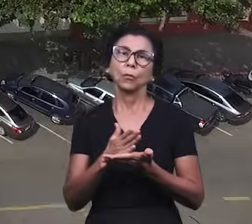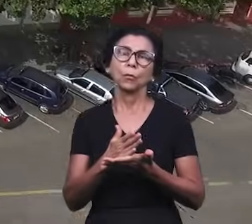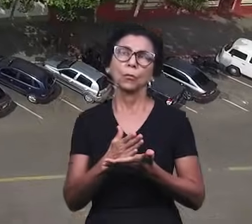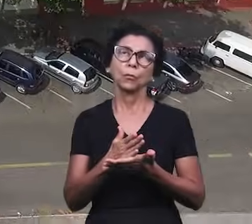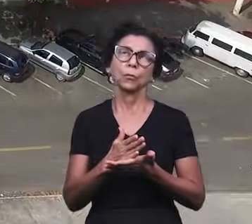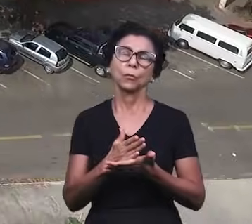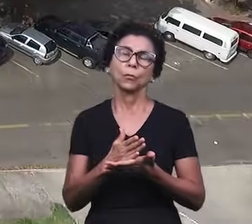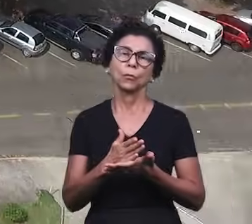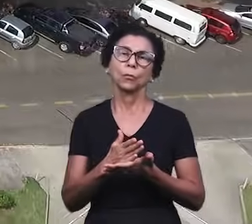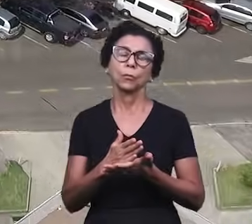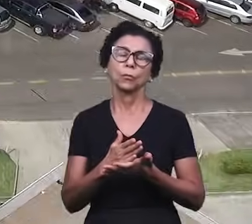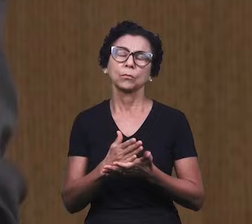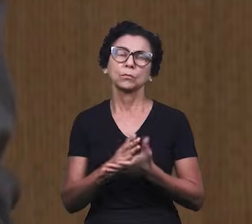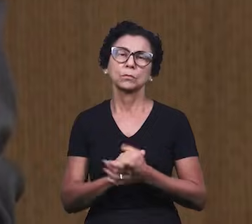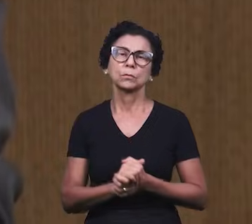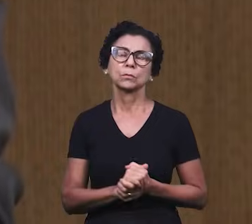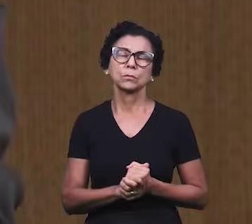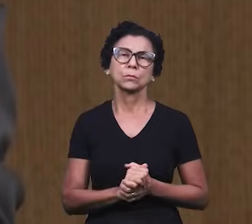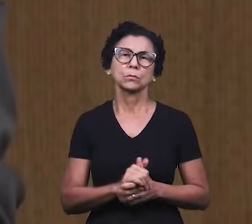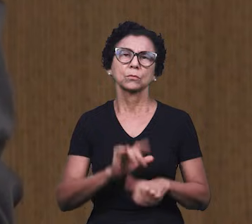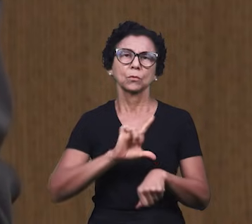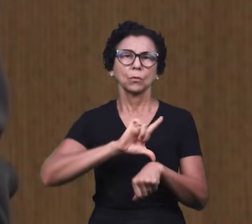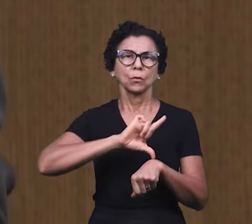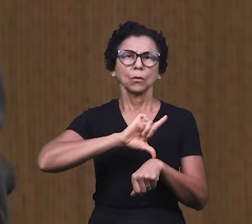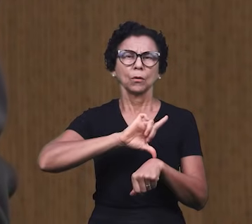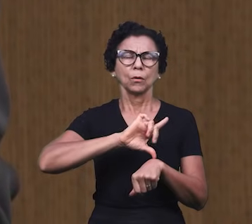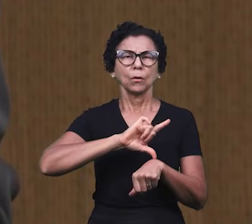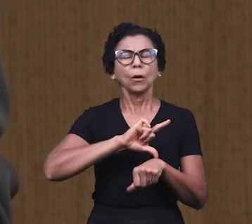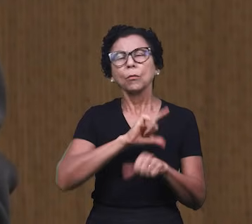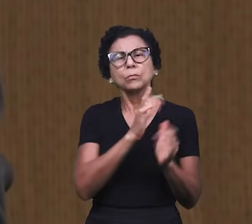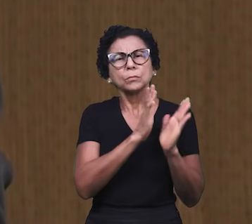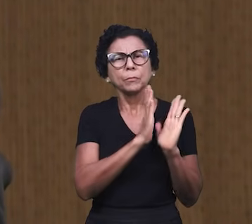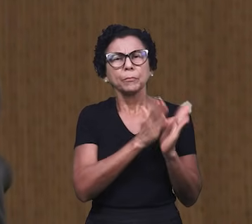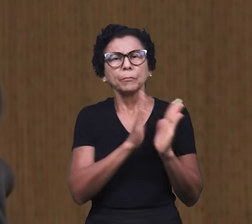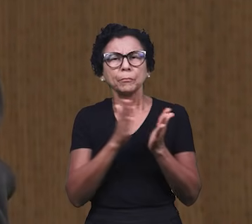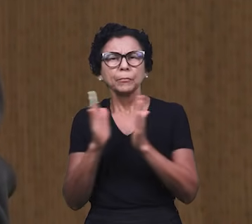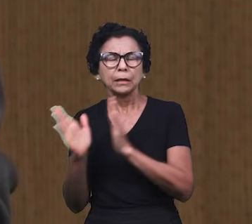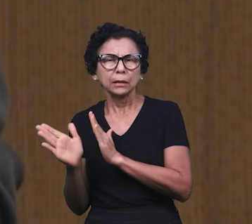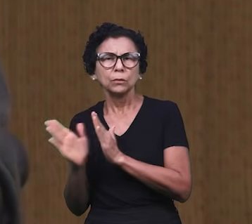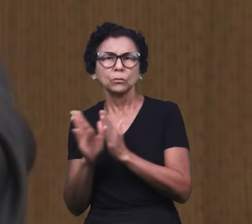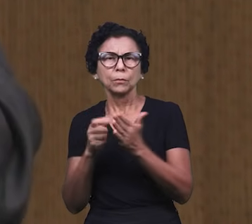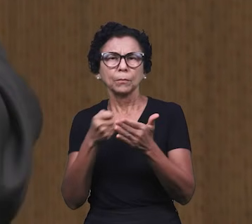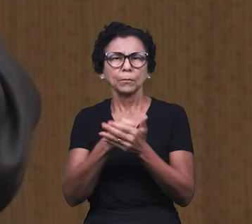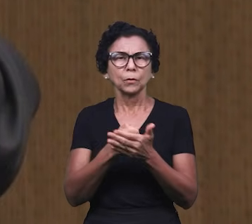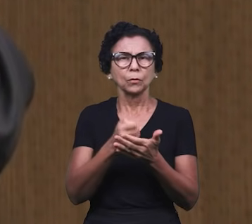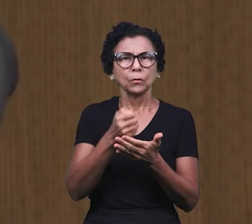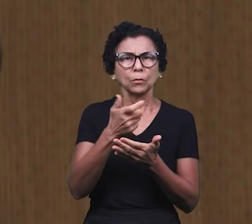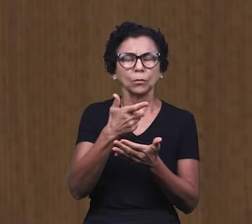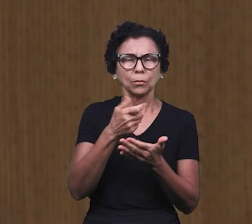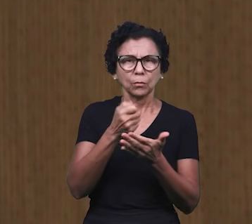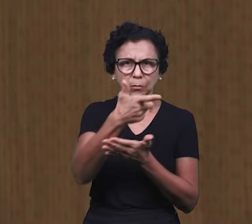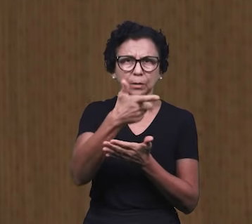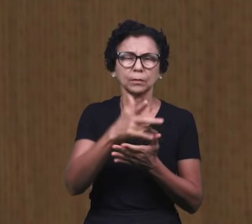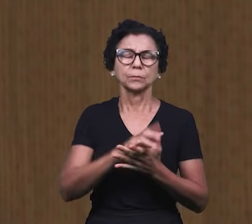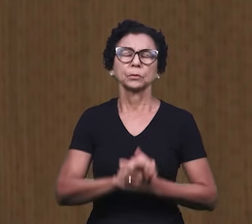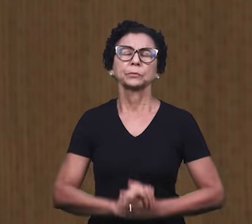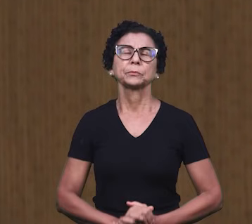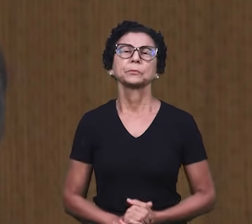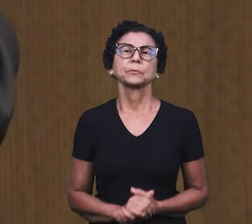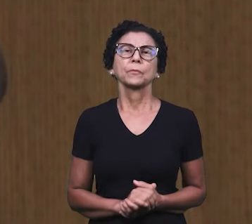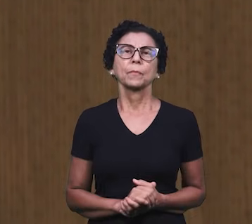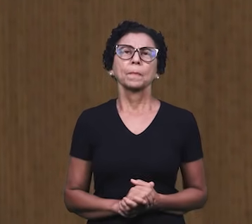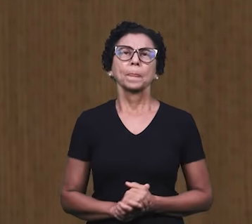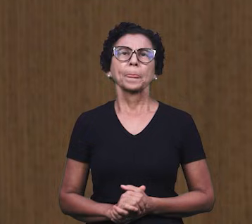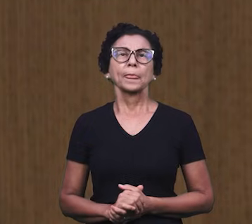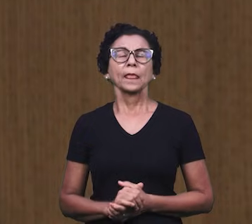temos um horário de culto. E esse destino não é propriamente para o nosso povo. É justamente para alcançar